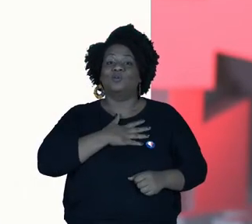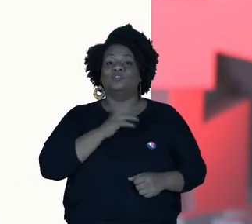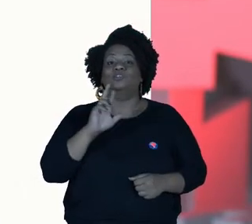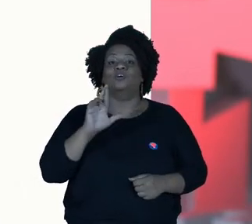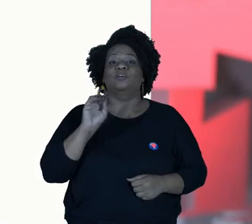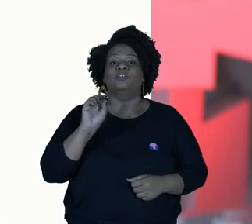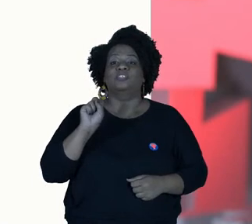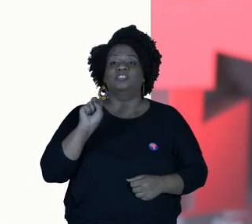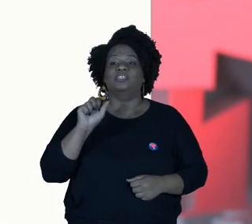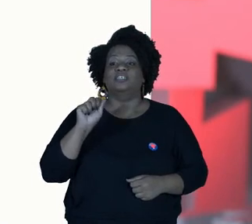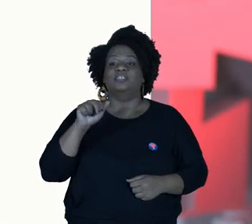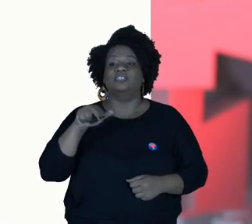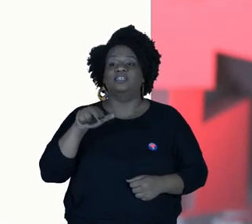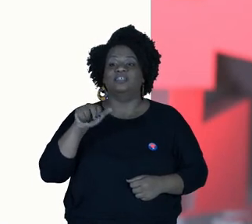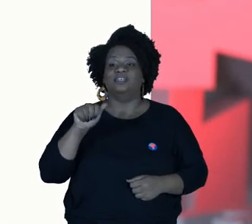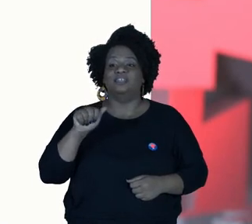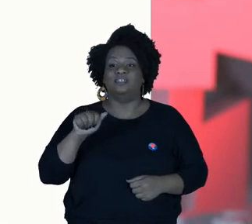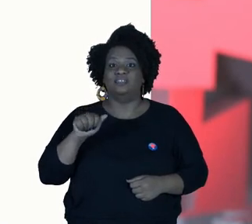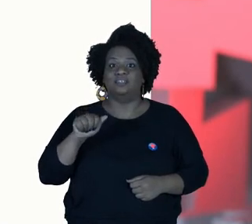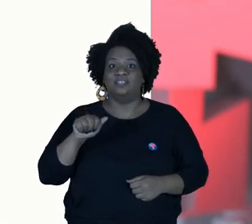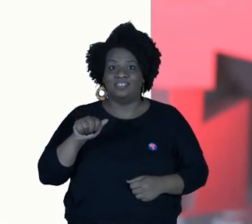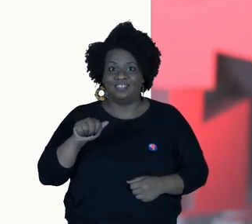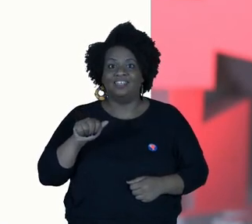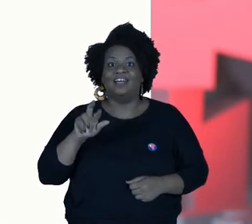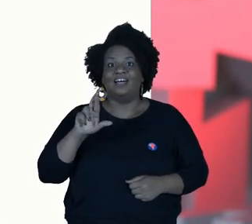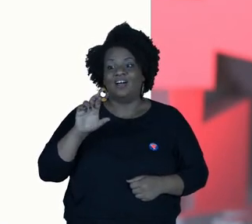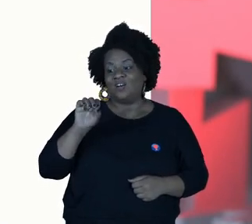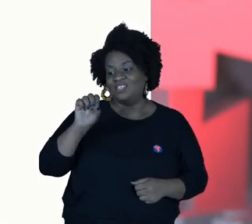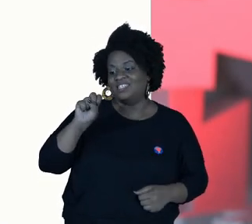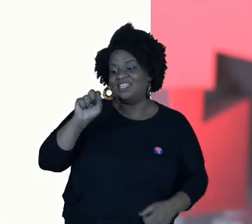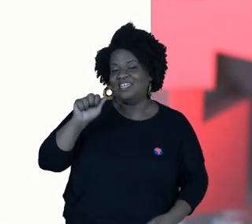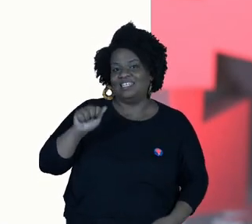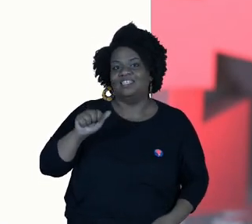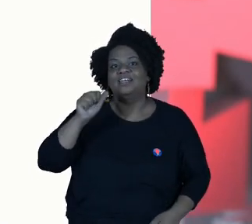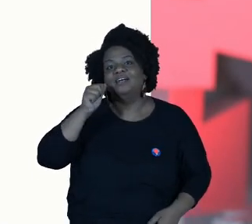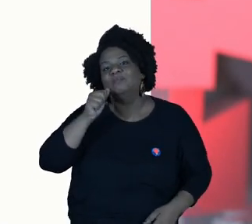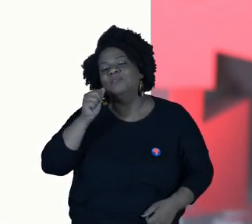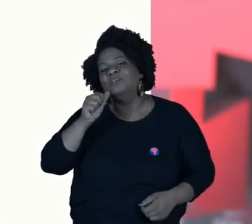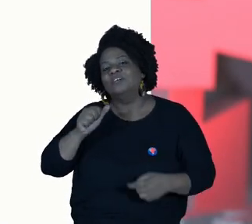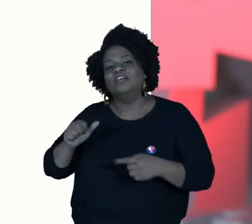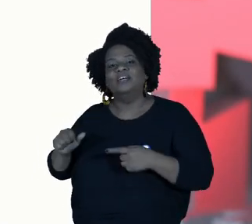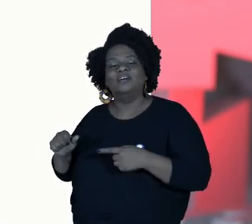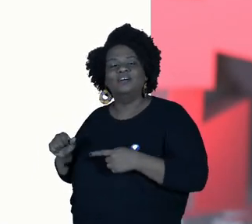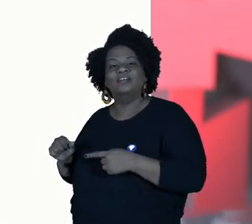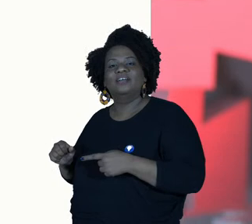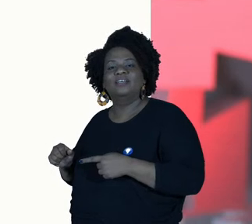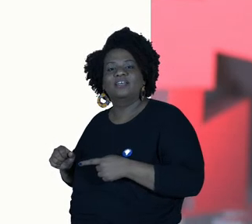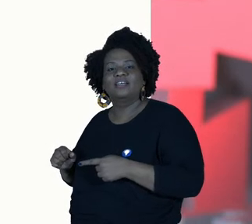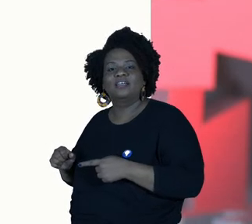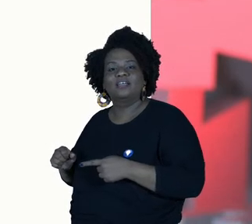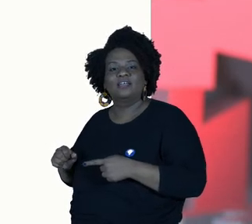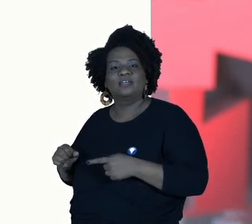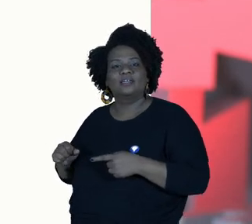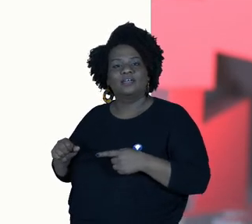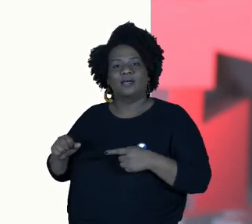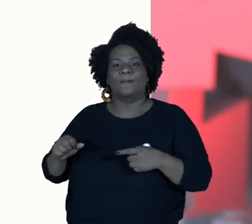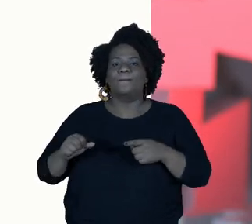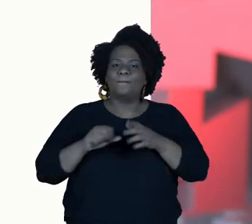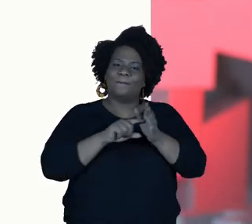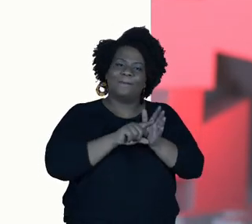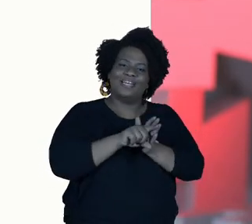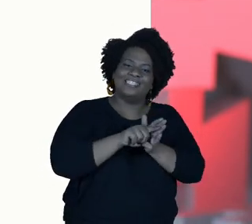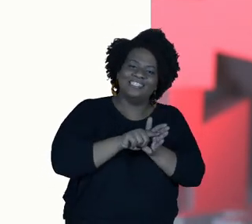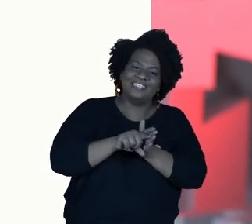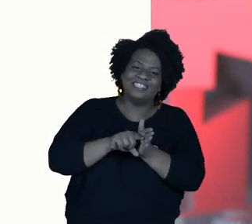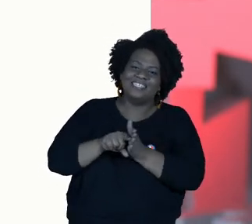Paulino. Rosana é uma artista, eu trouxe até uma pesquinha sobre ela, né?